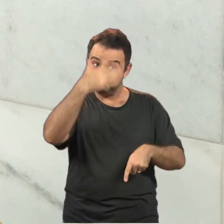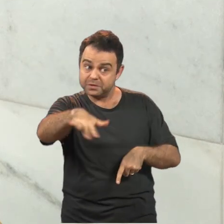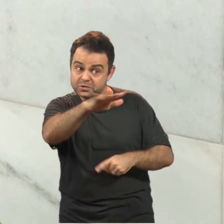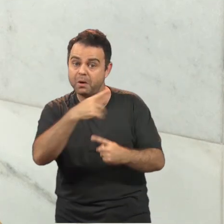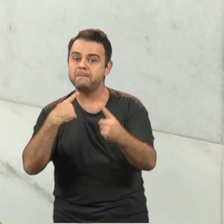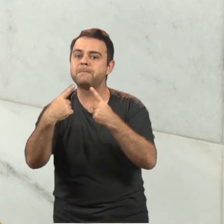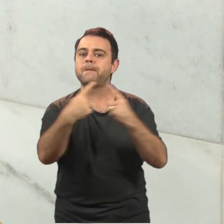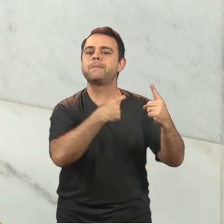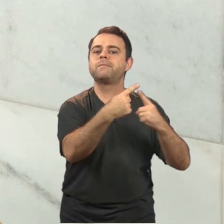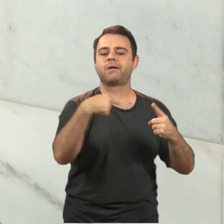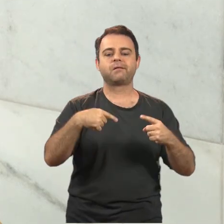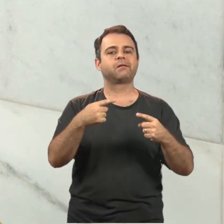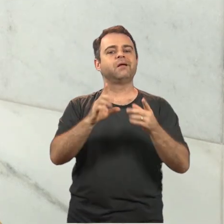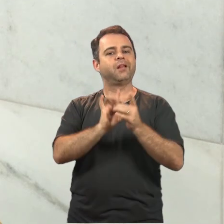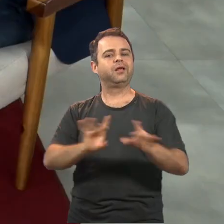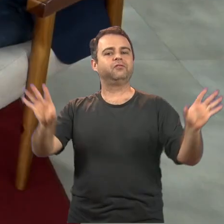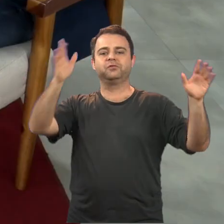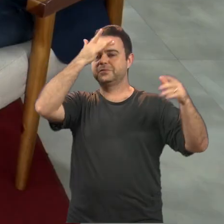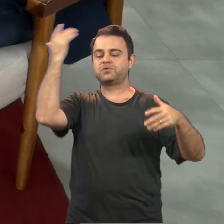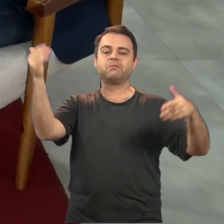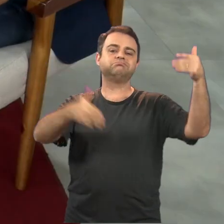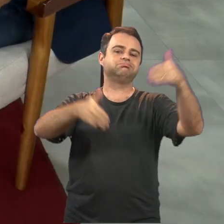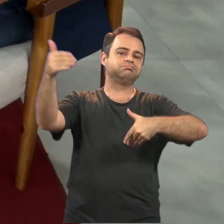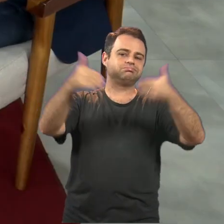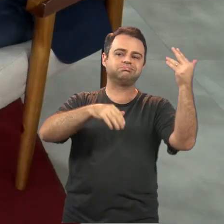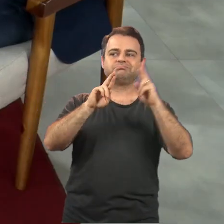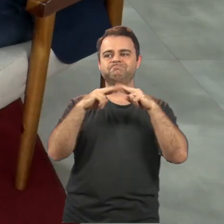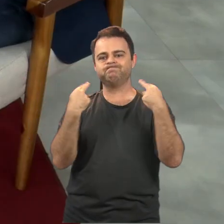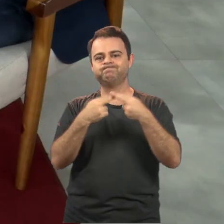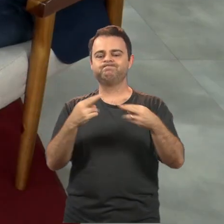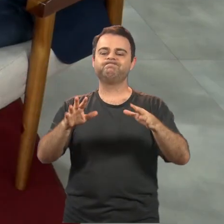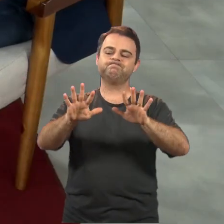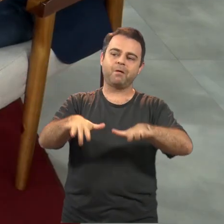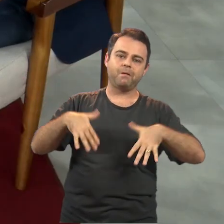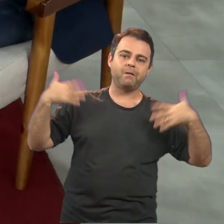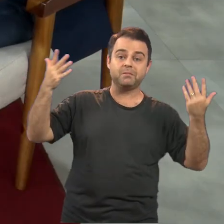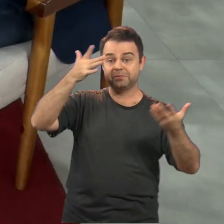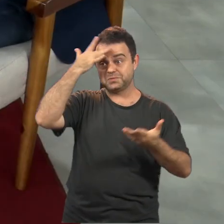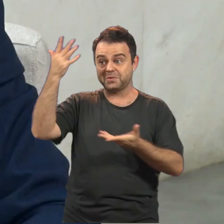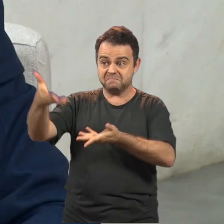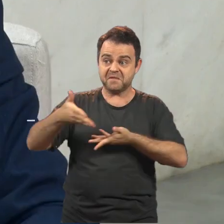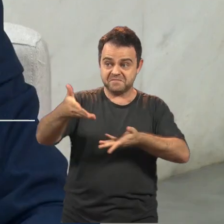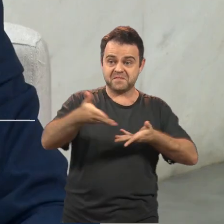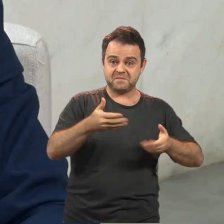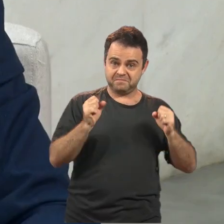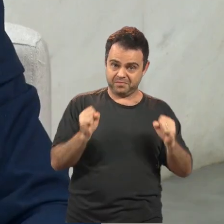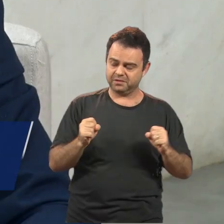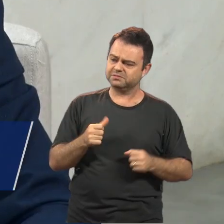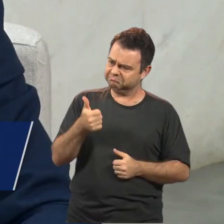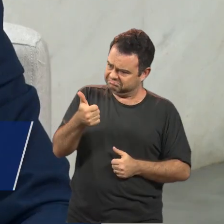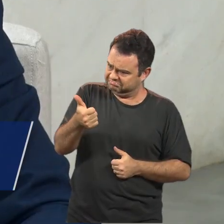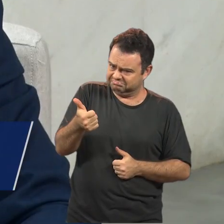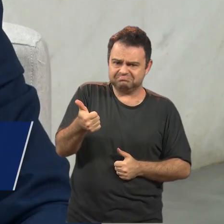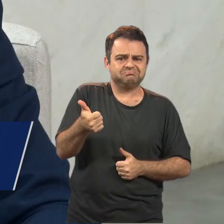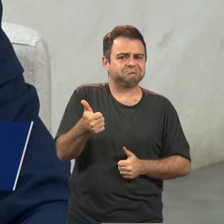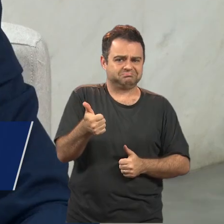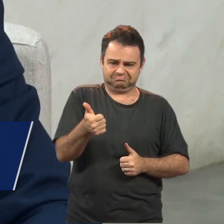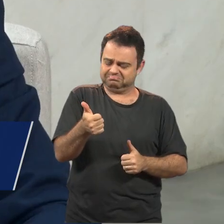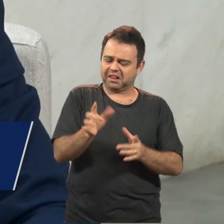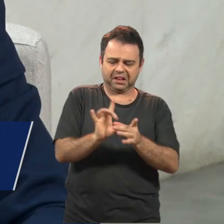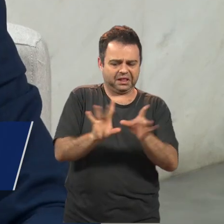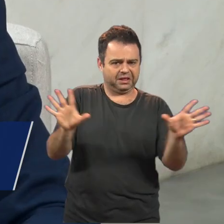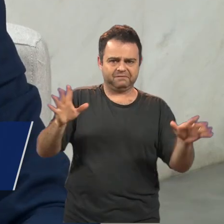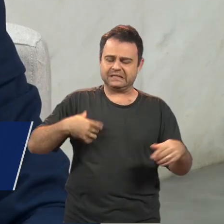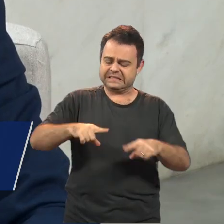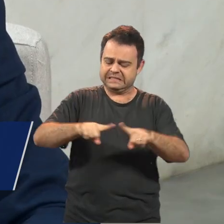públicas, para reuniões, para receber os munícipes. Claro, e o nosso gabinete se encontra de portas abertas, você pode vir a hora que você